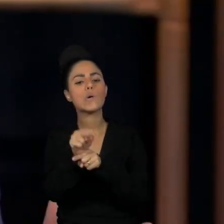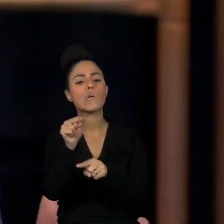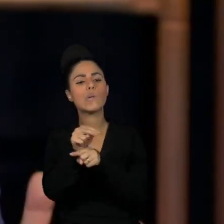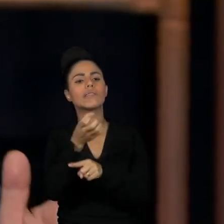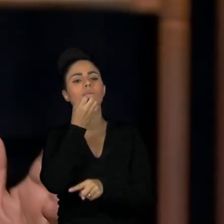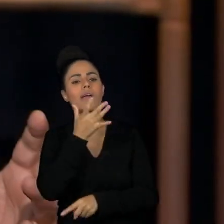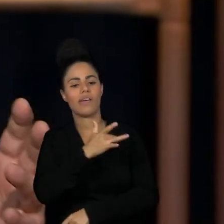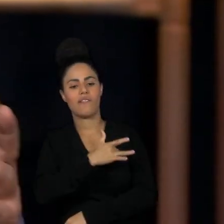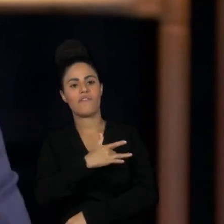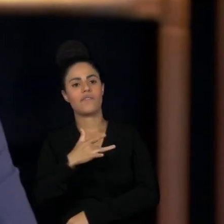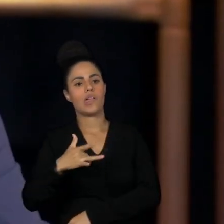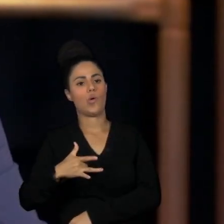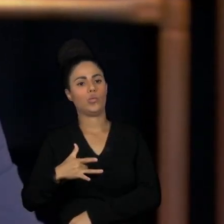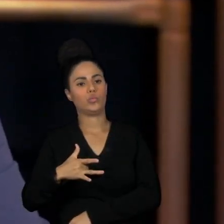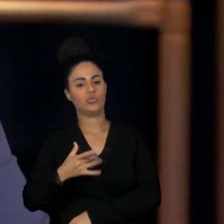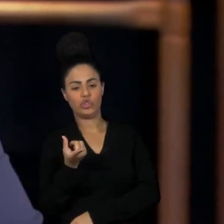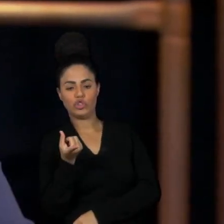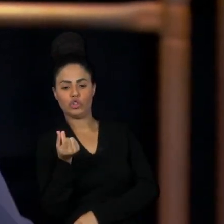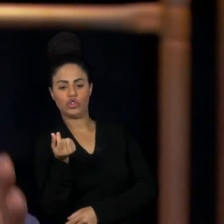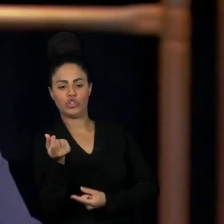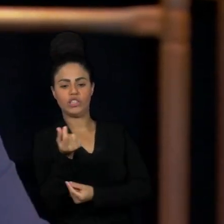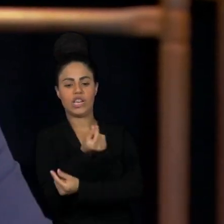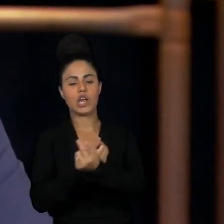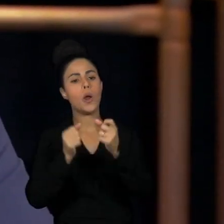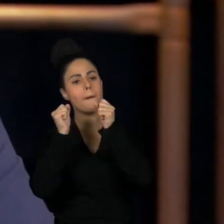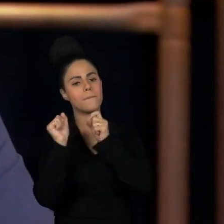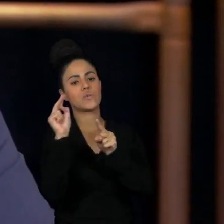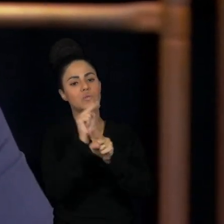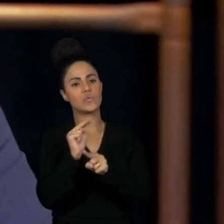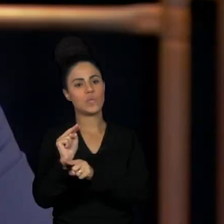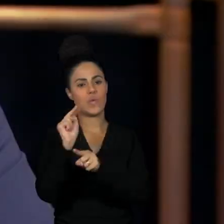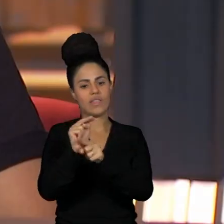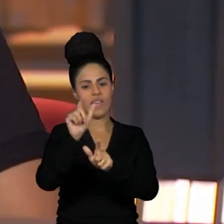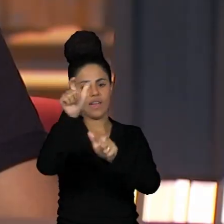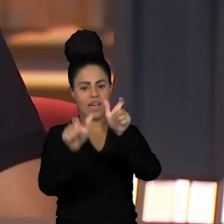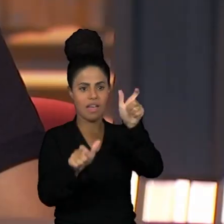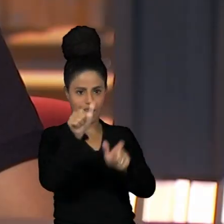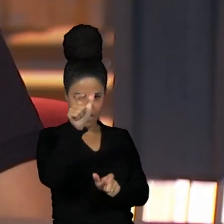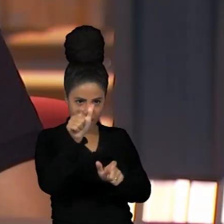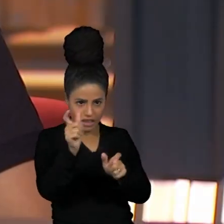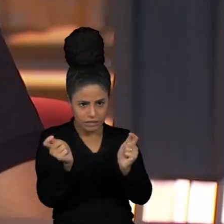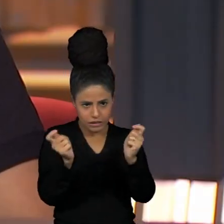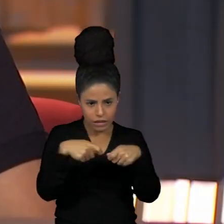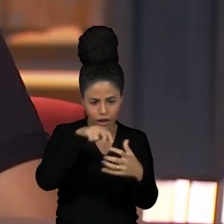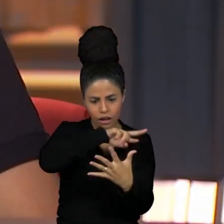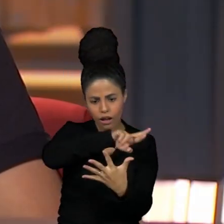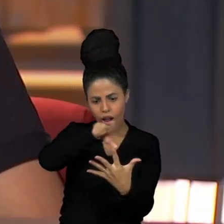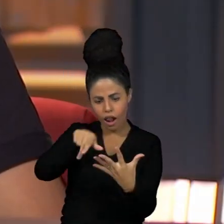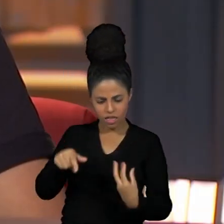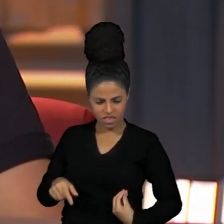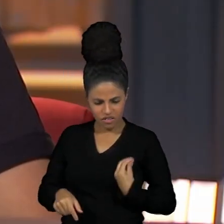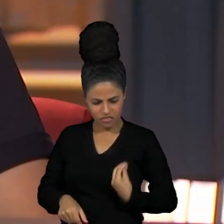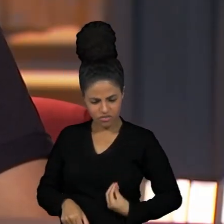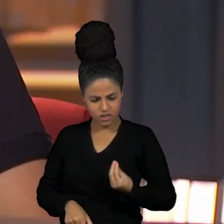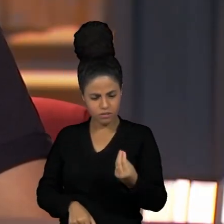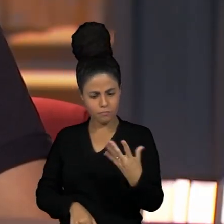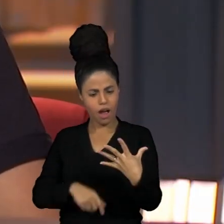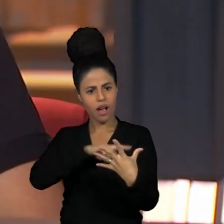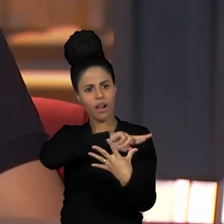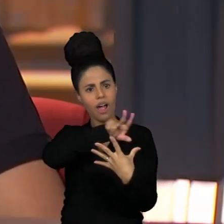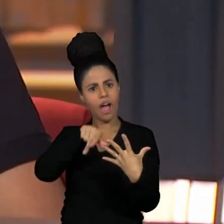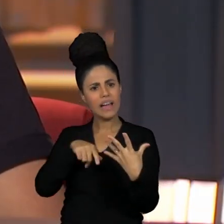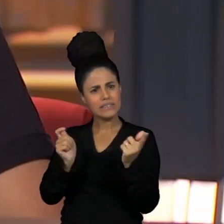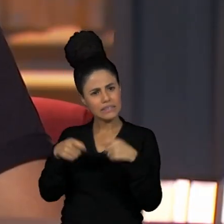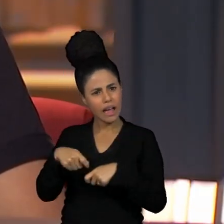vida financeira, você pode também cuidar bem dos outros? Sim, das outras áreas, com certeza. Eu não